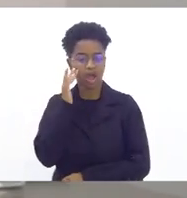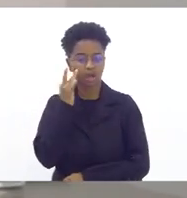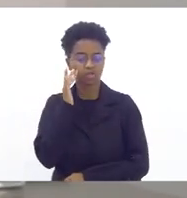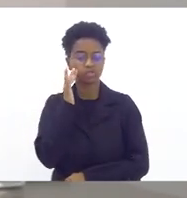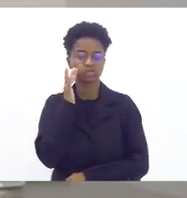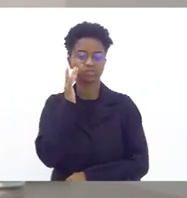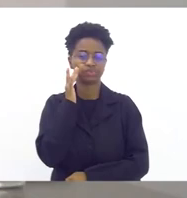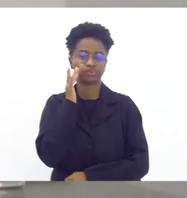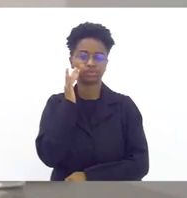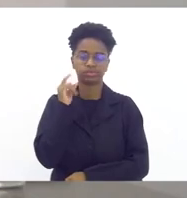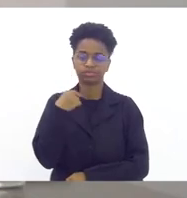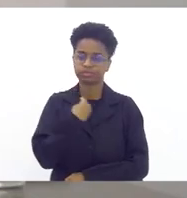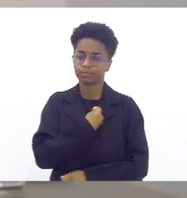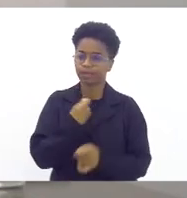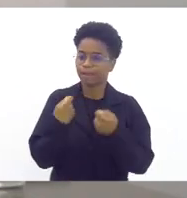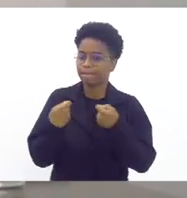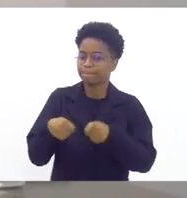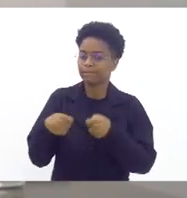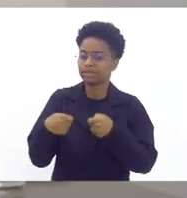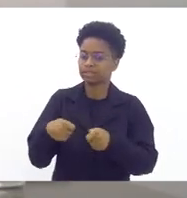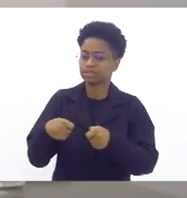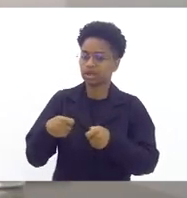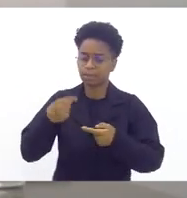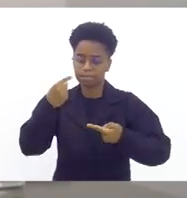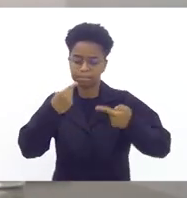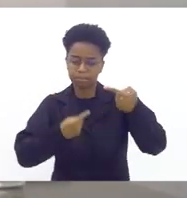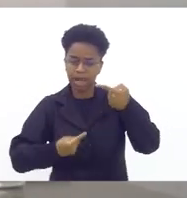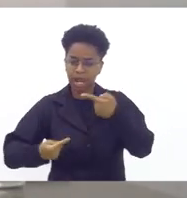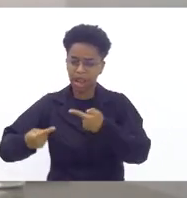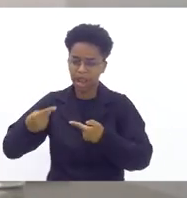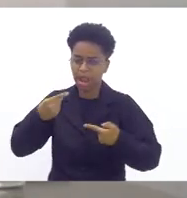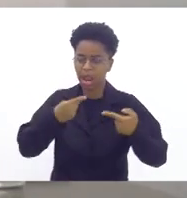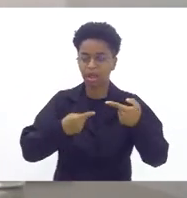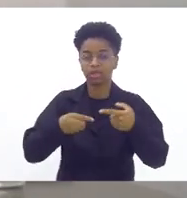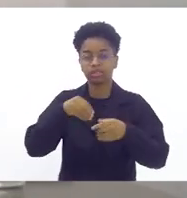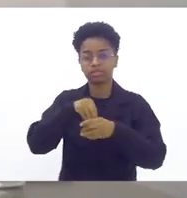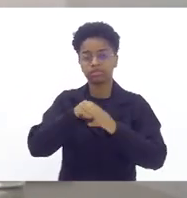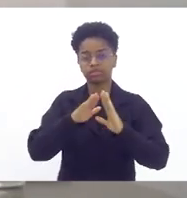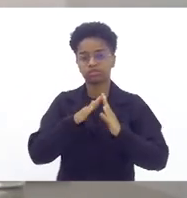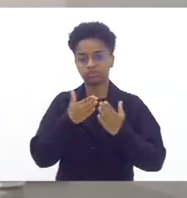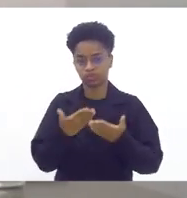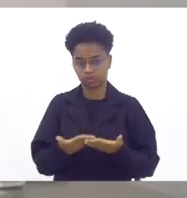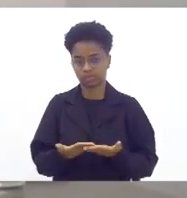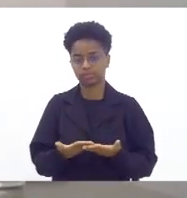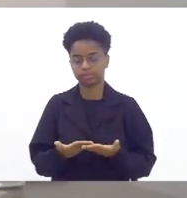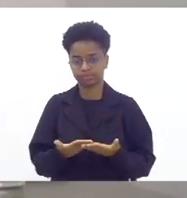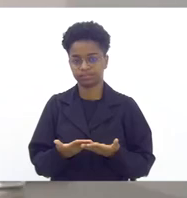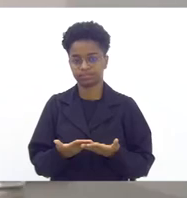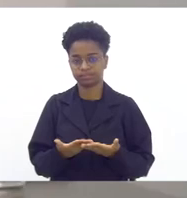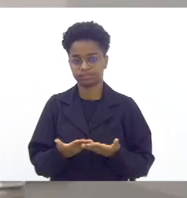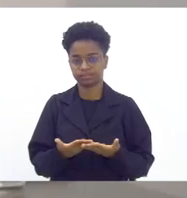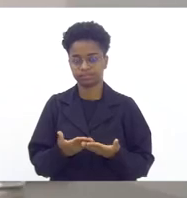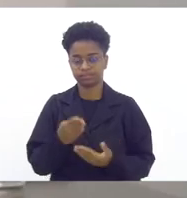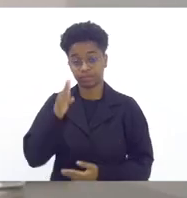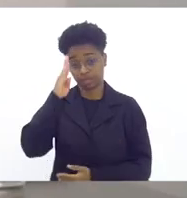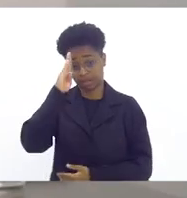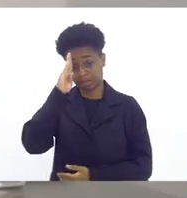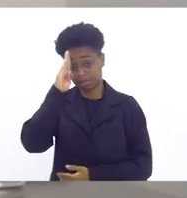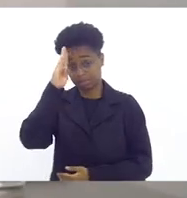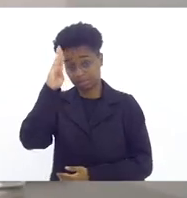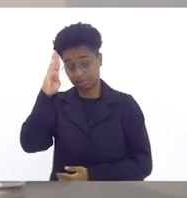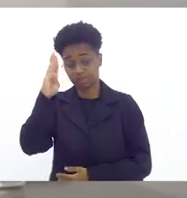levar essa discussão para dentro das escolas, especialmente dos